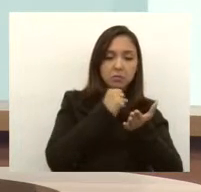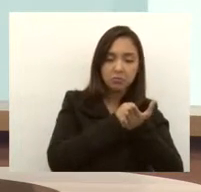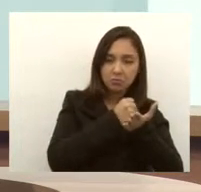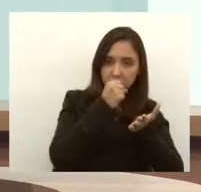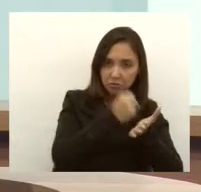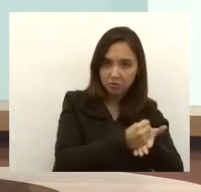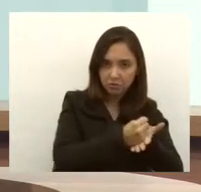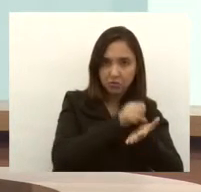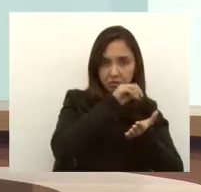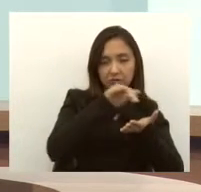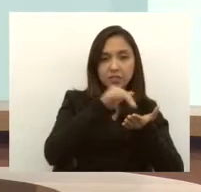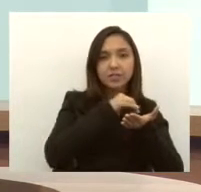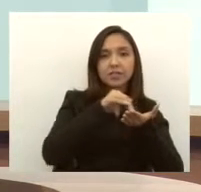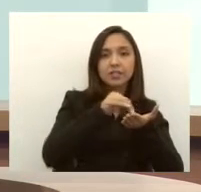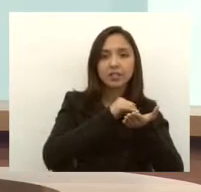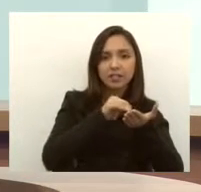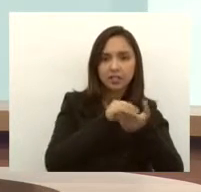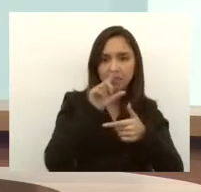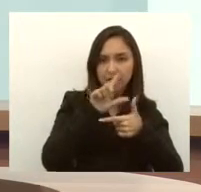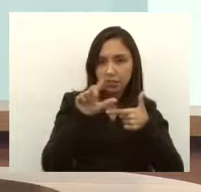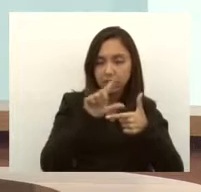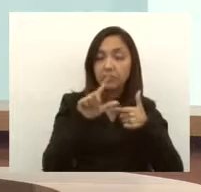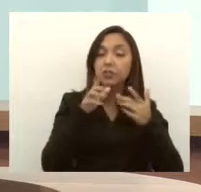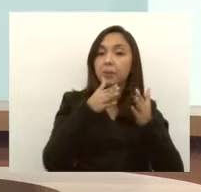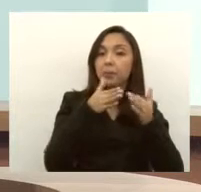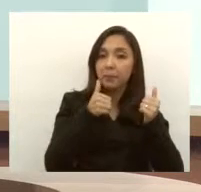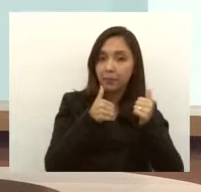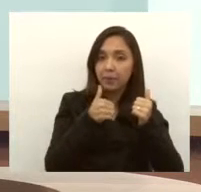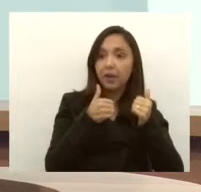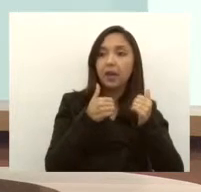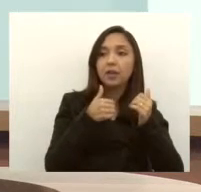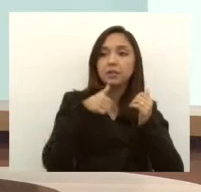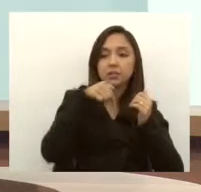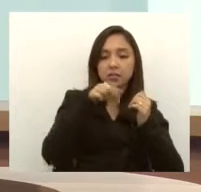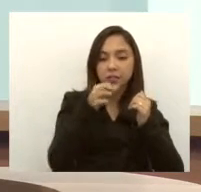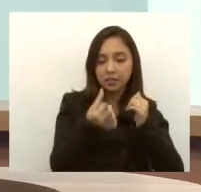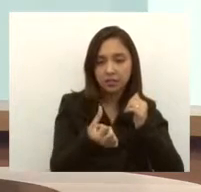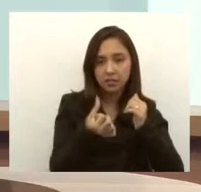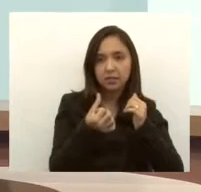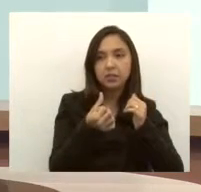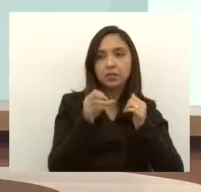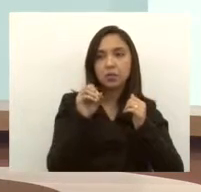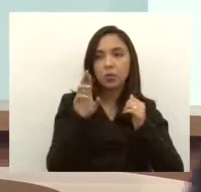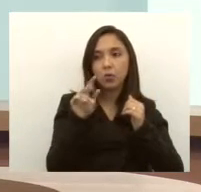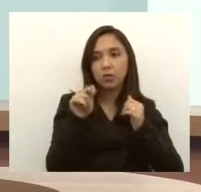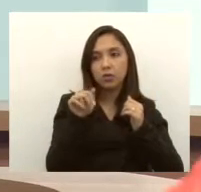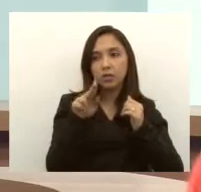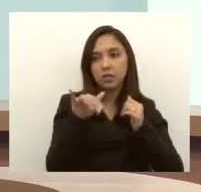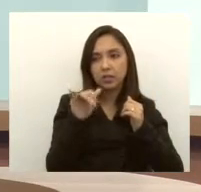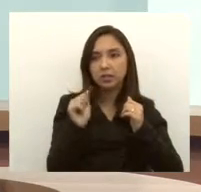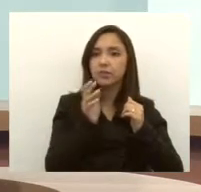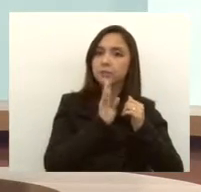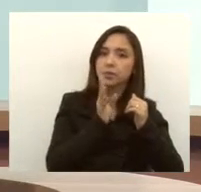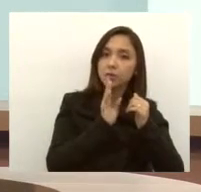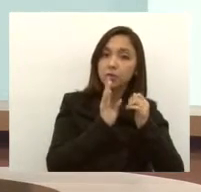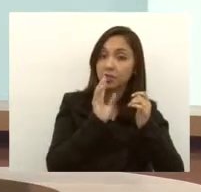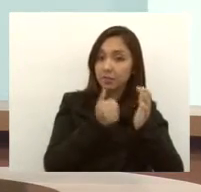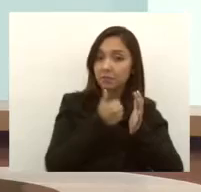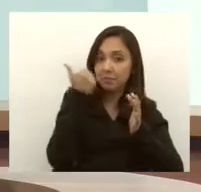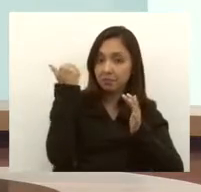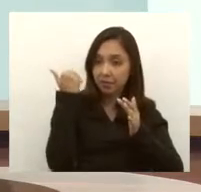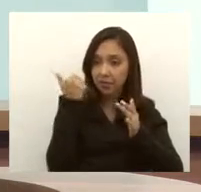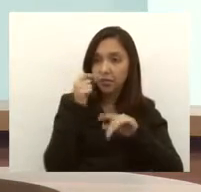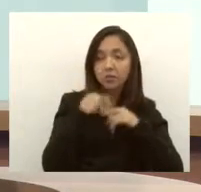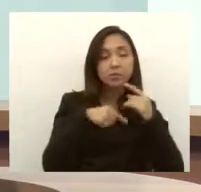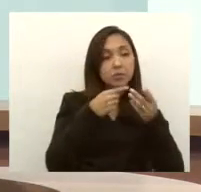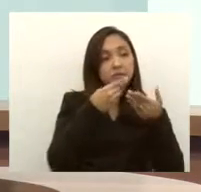de Assunto Legislativo, peço processo pelo artigo 76 da Lei Orgânica, Vossa Excelência tem que conhecer melhor a Lei Orgânica, e vai